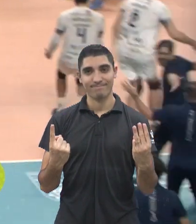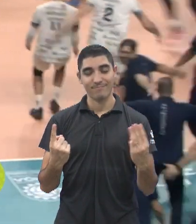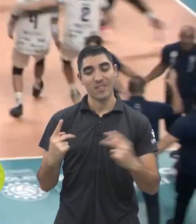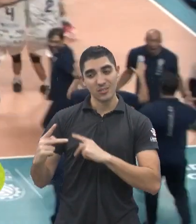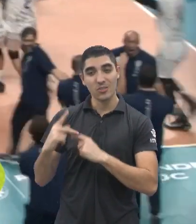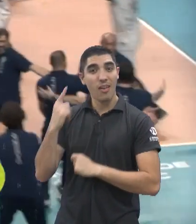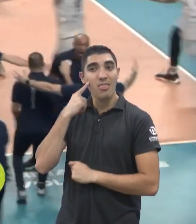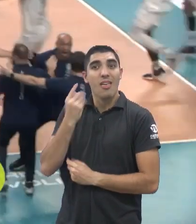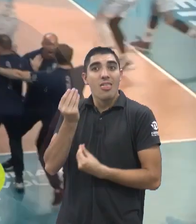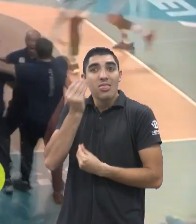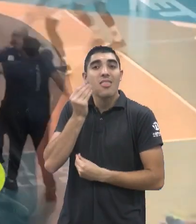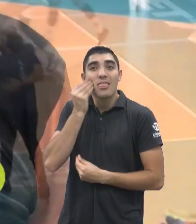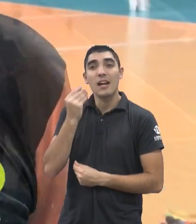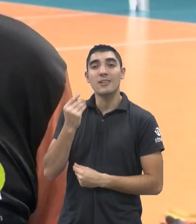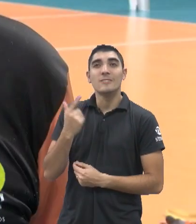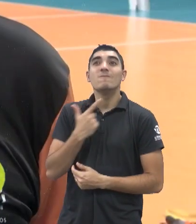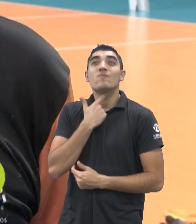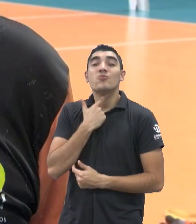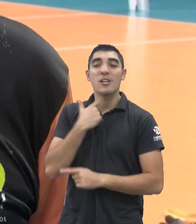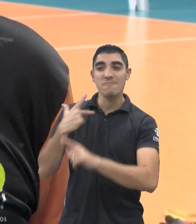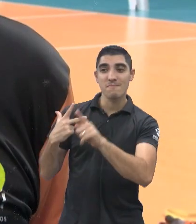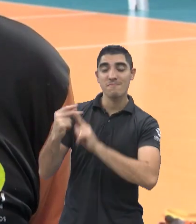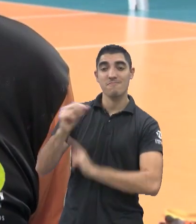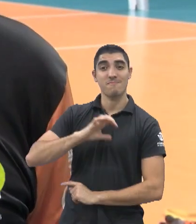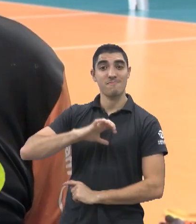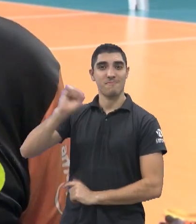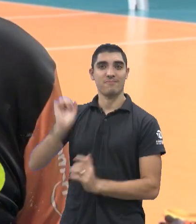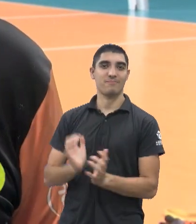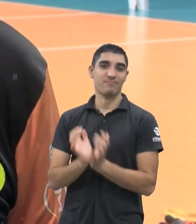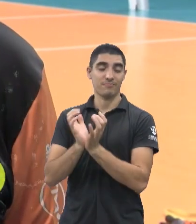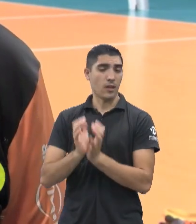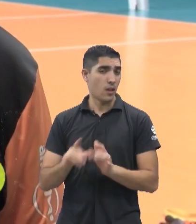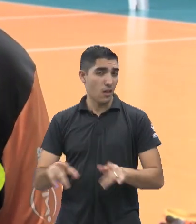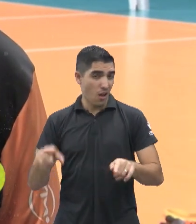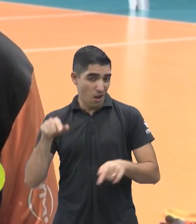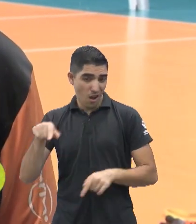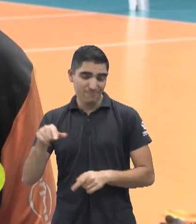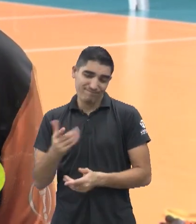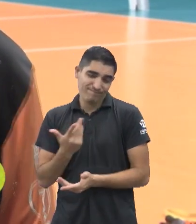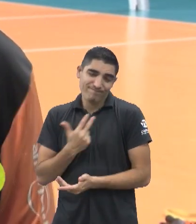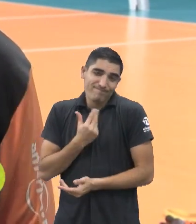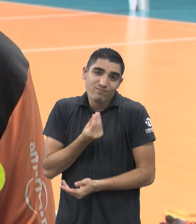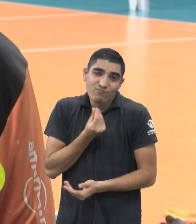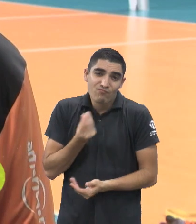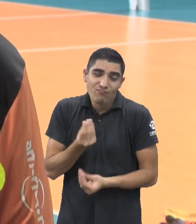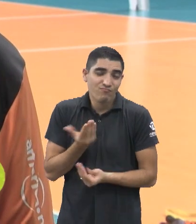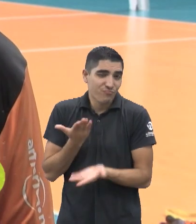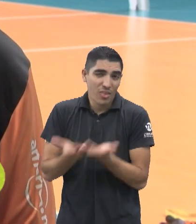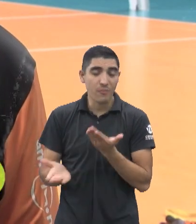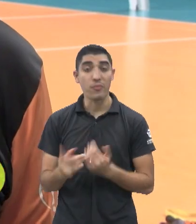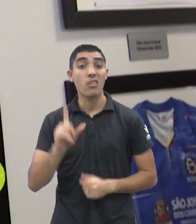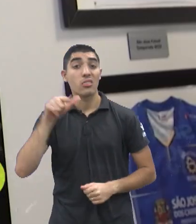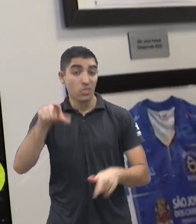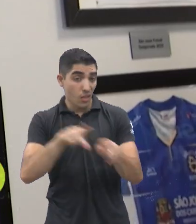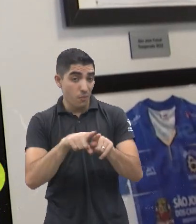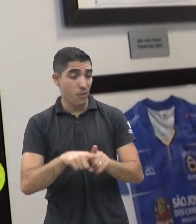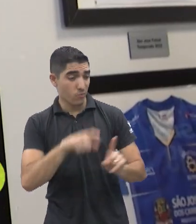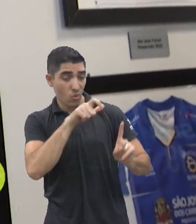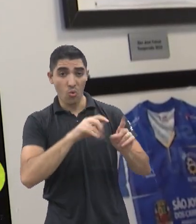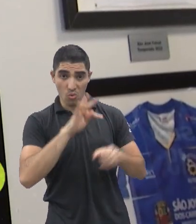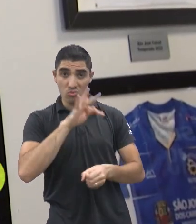título da Superliga. E por falar em adeus, quem deixou o clube foi o técnico Carlos Schwanck, e ele puxou a